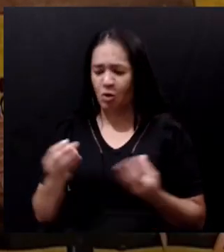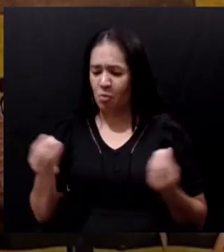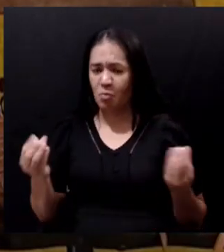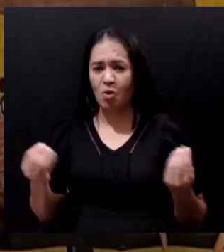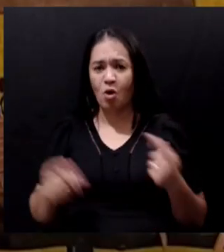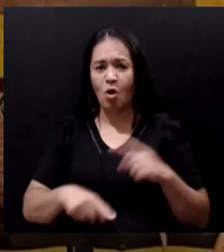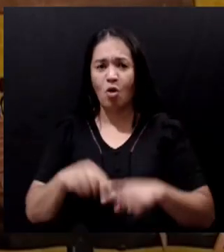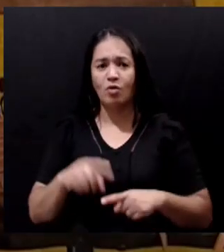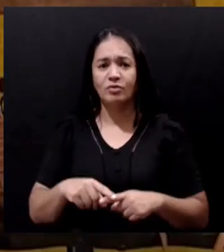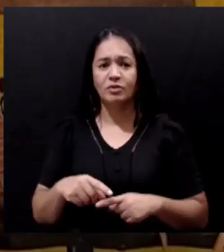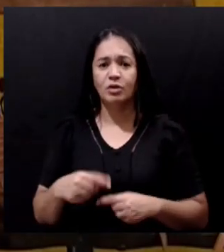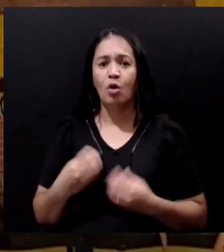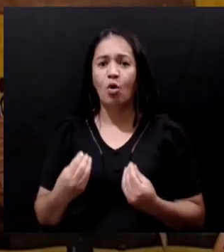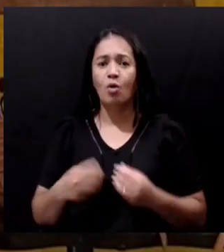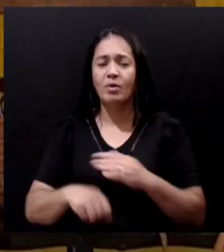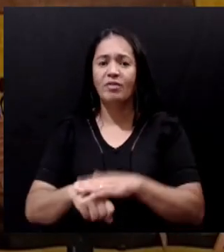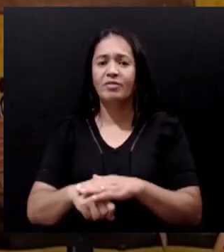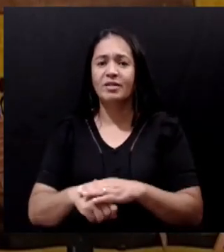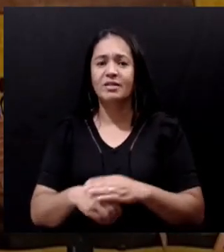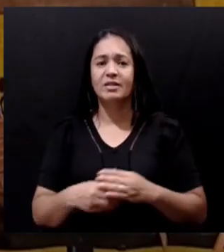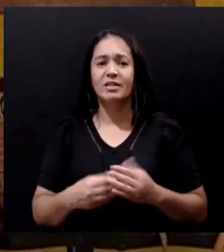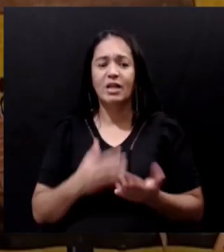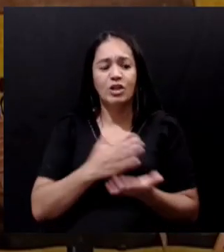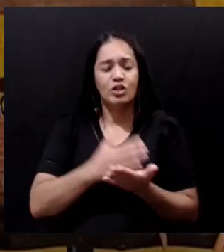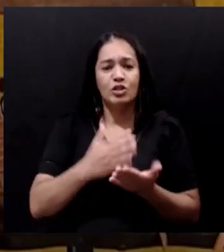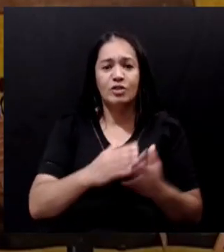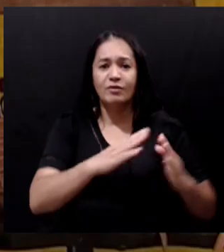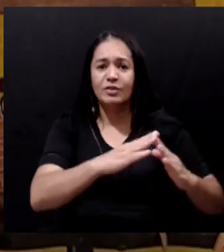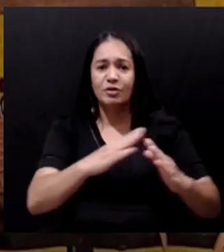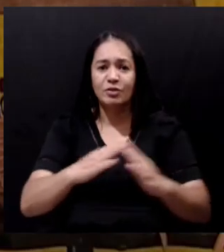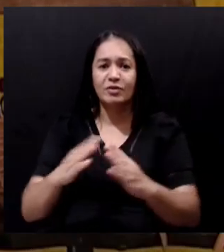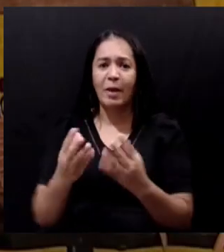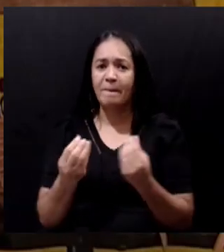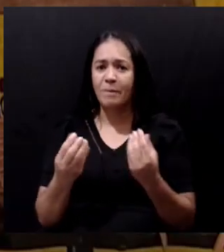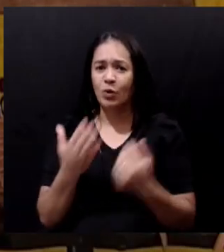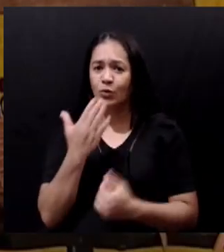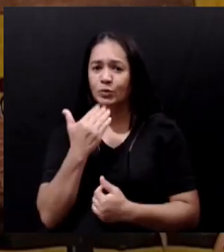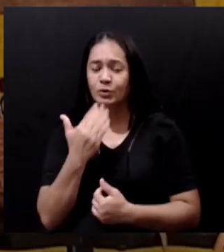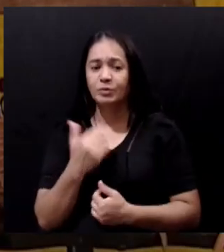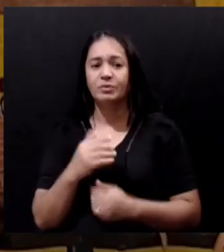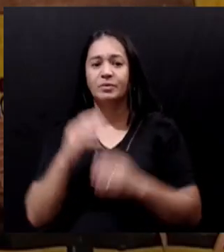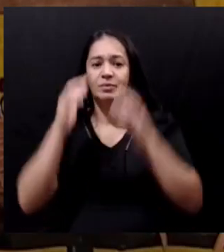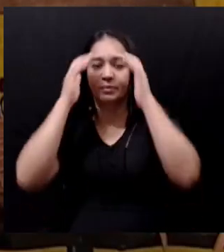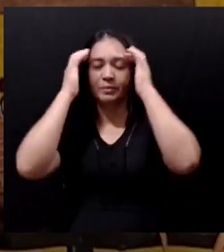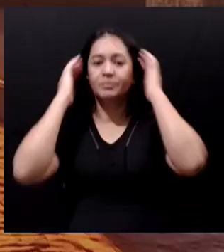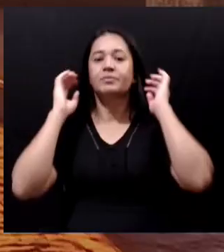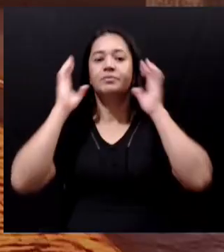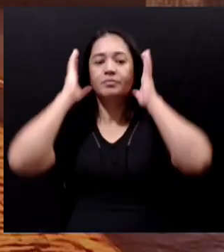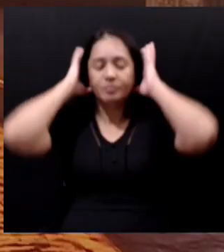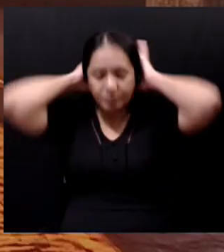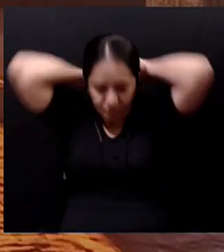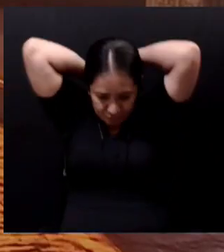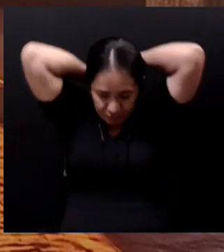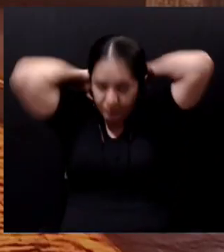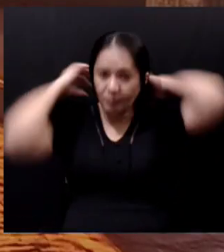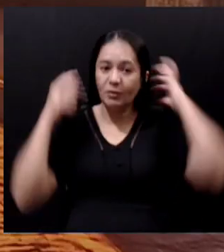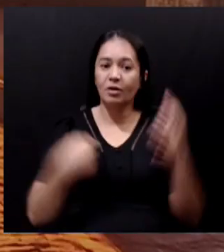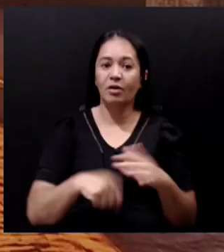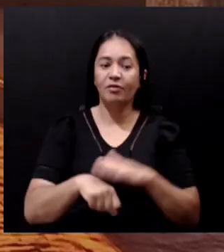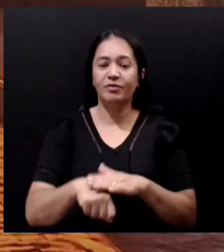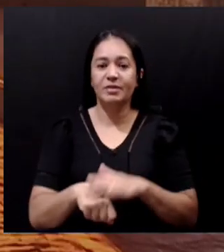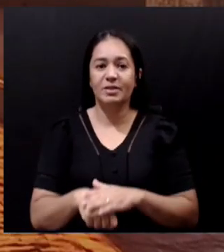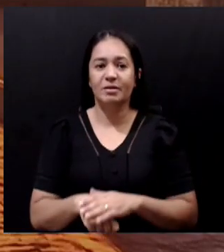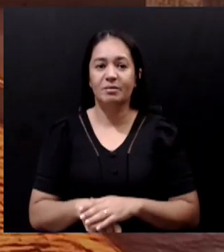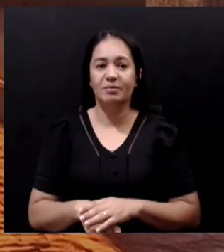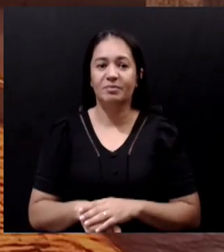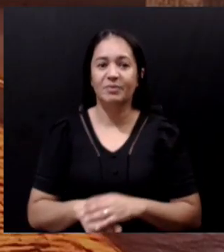os vizinhos ainda, que era muita comida. Certo. Que ia estragar, né? Aí a gente deu, fez, comeu. Aí dei os rolos de